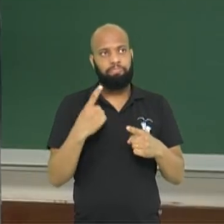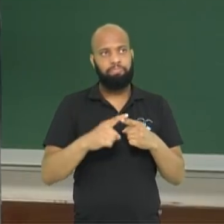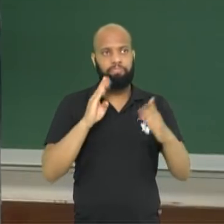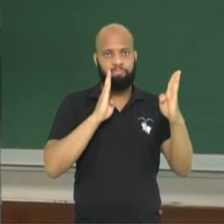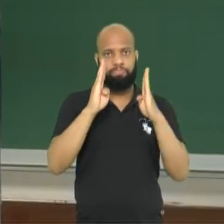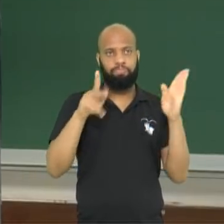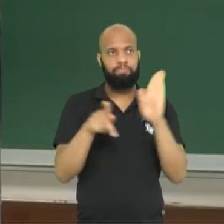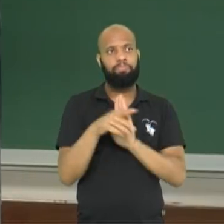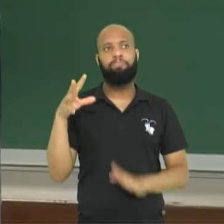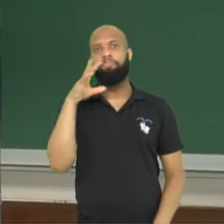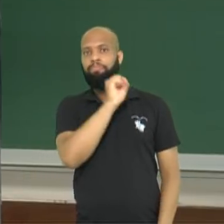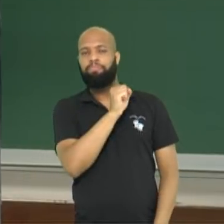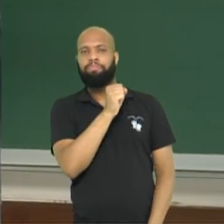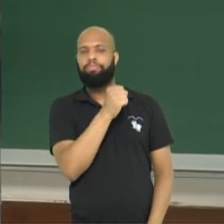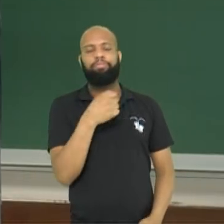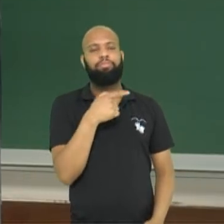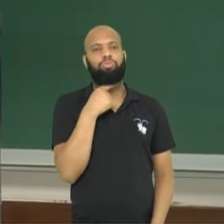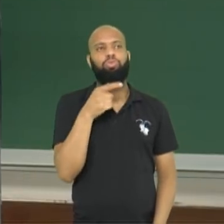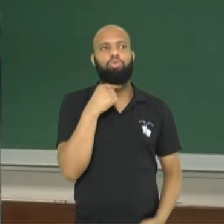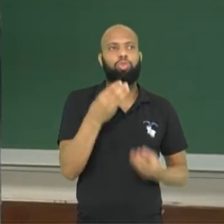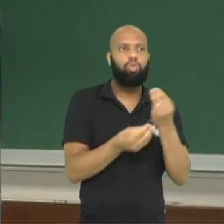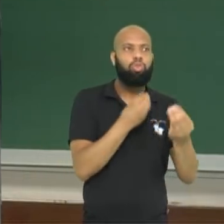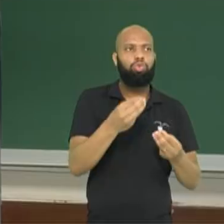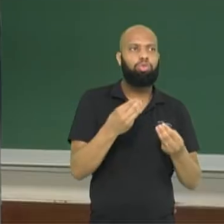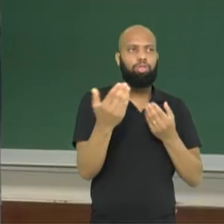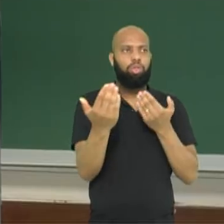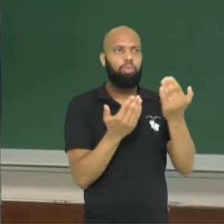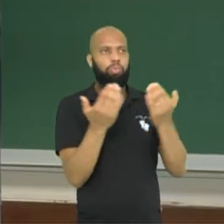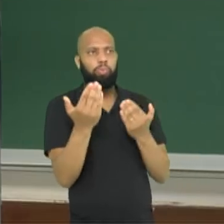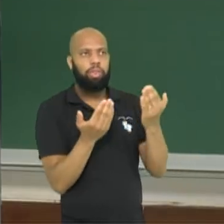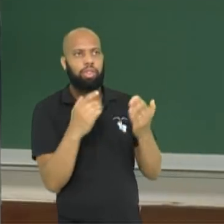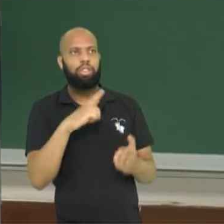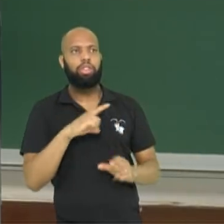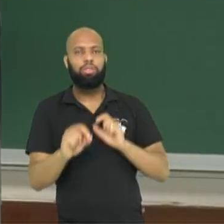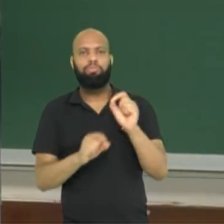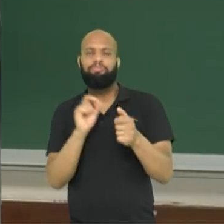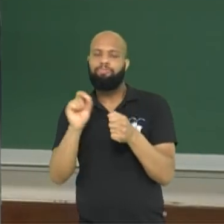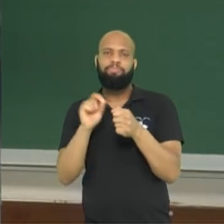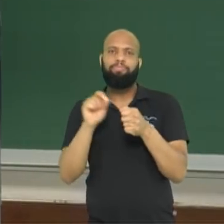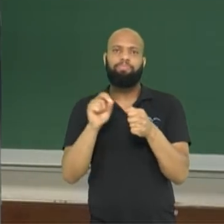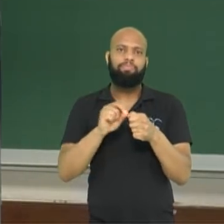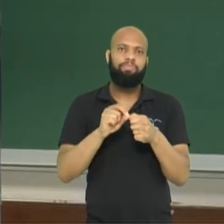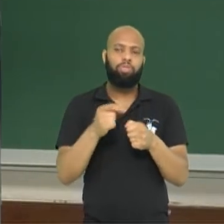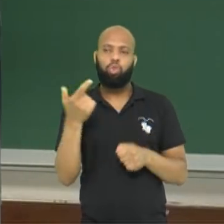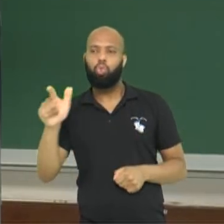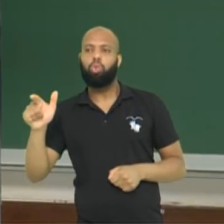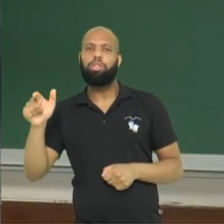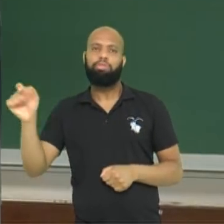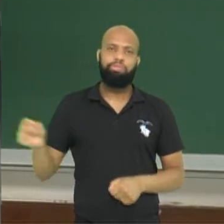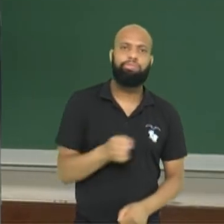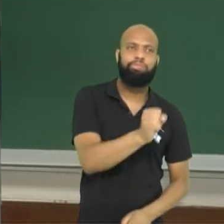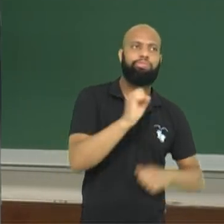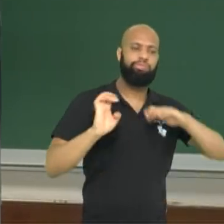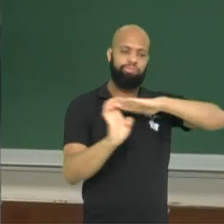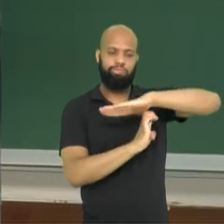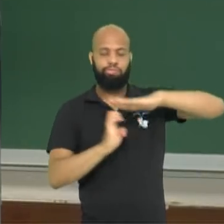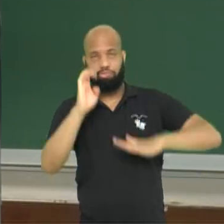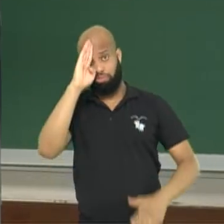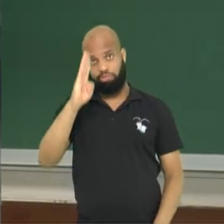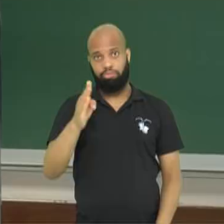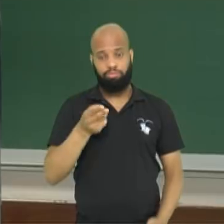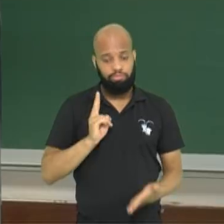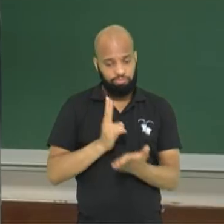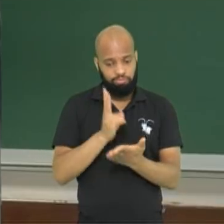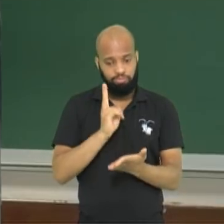de emergência, sem licitação, sem a comparação de preço, teve que ser contratada uma outra companhia já de imediato para